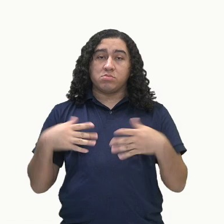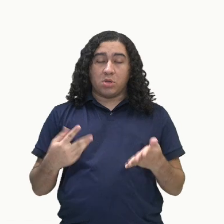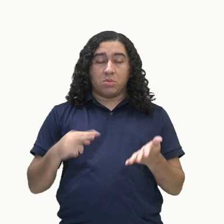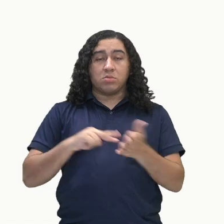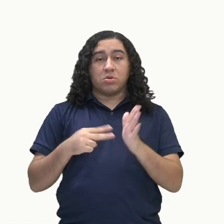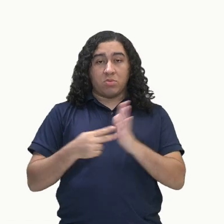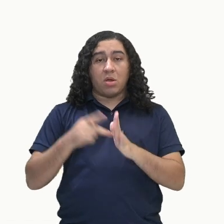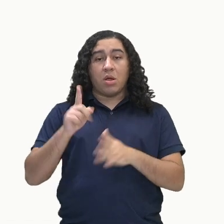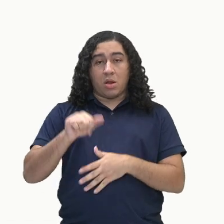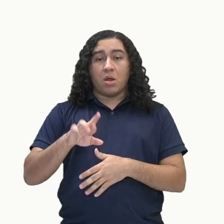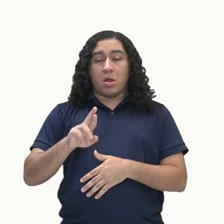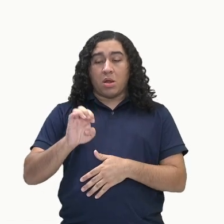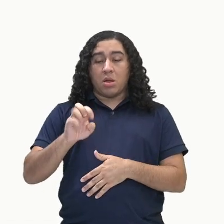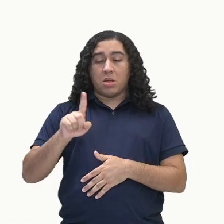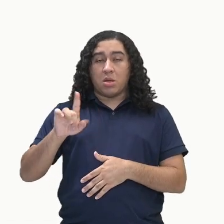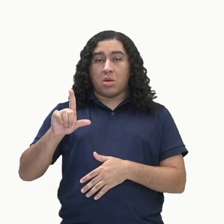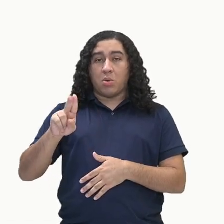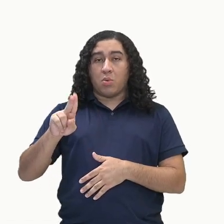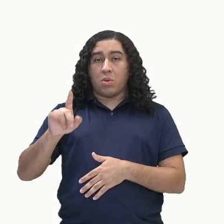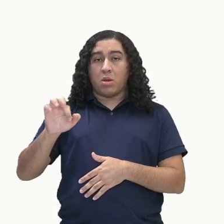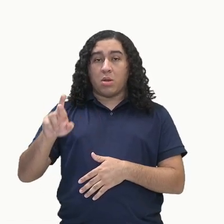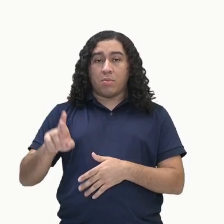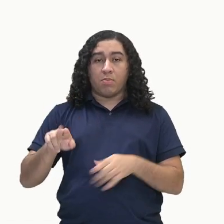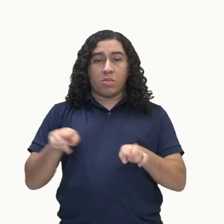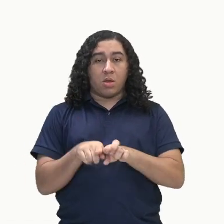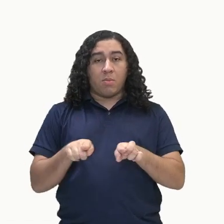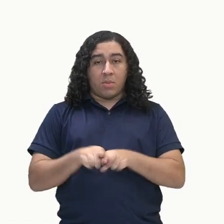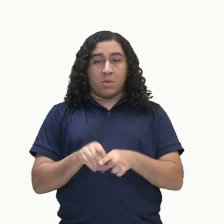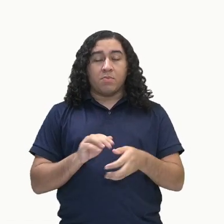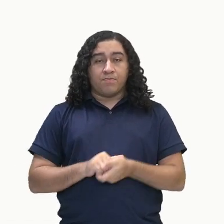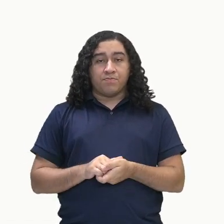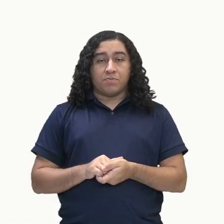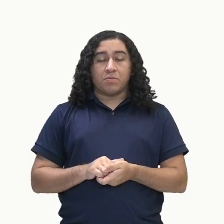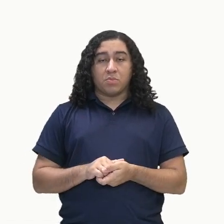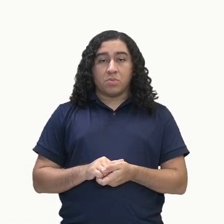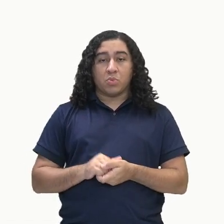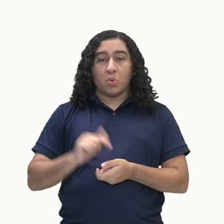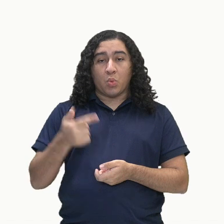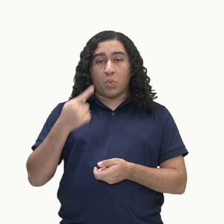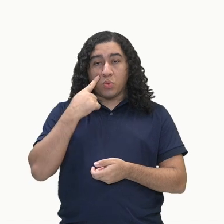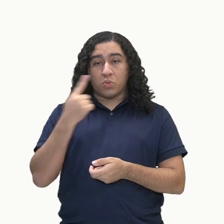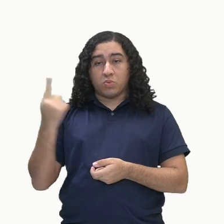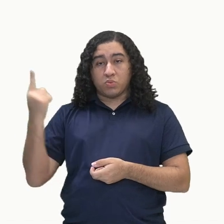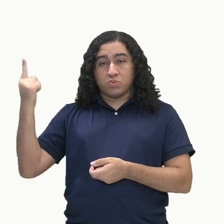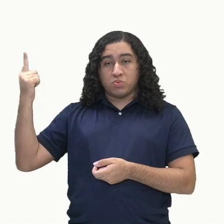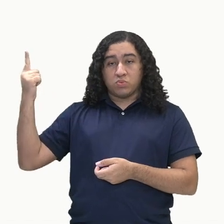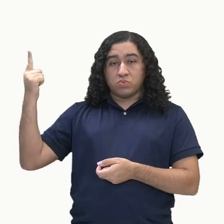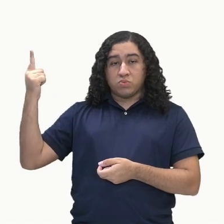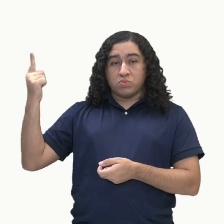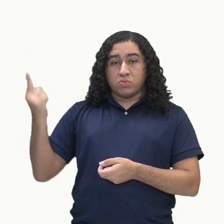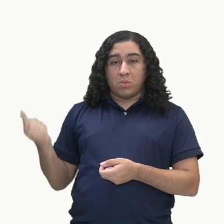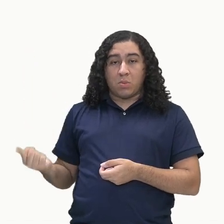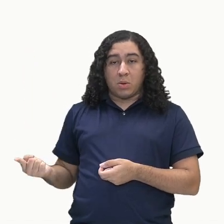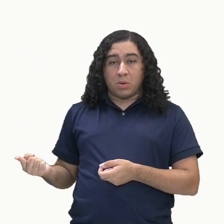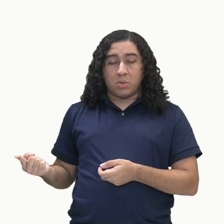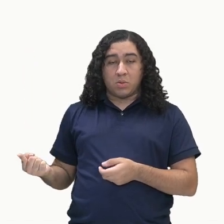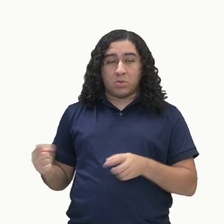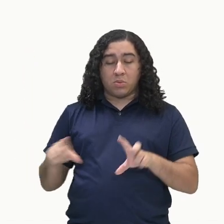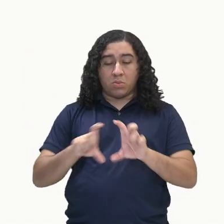regular, tá? Então, heptágono, heptágono regular, octógono regular,